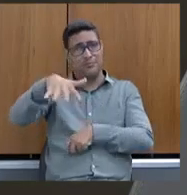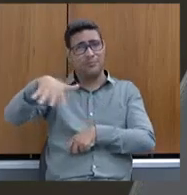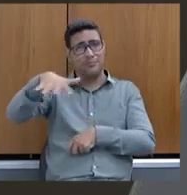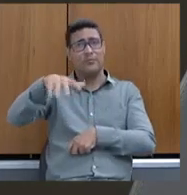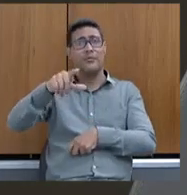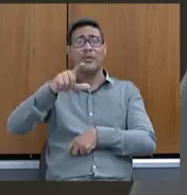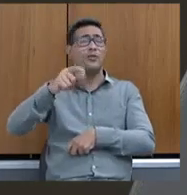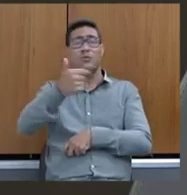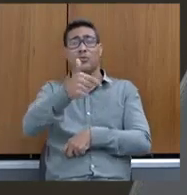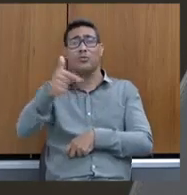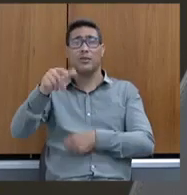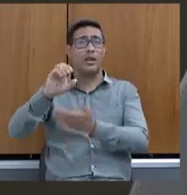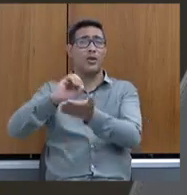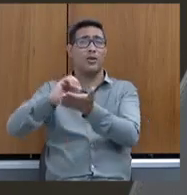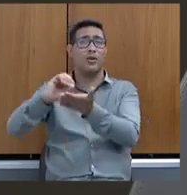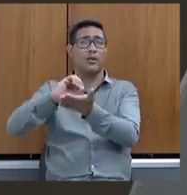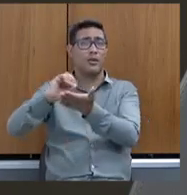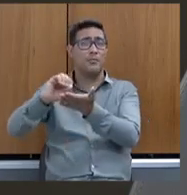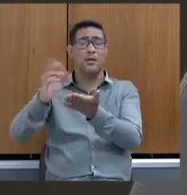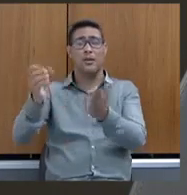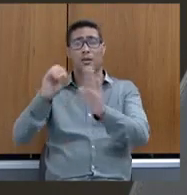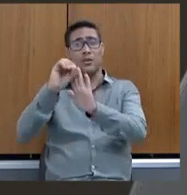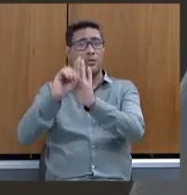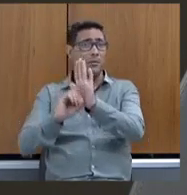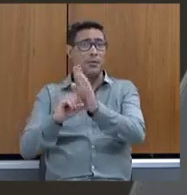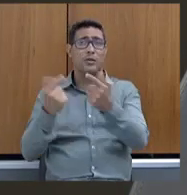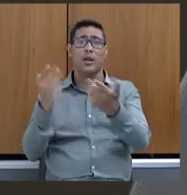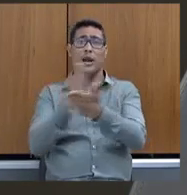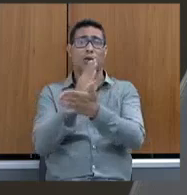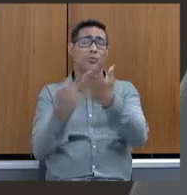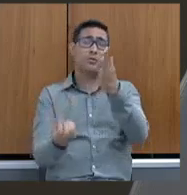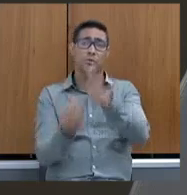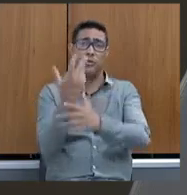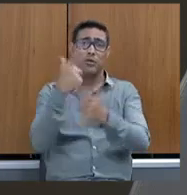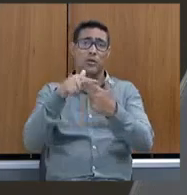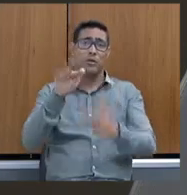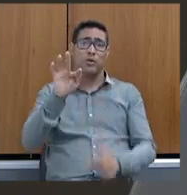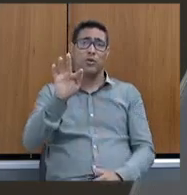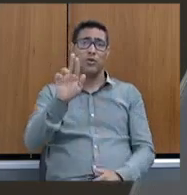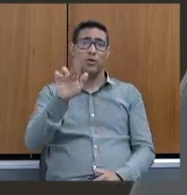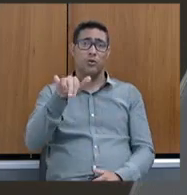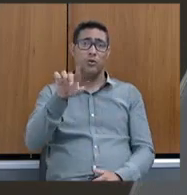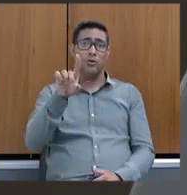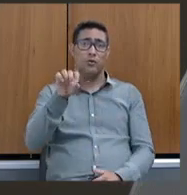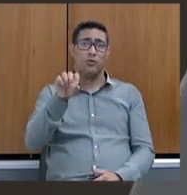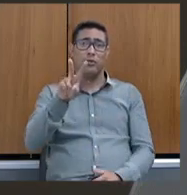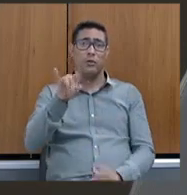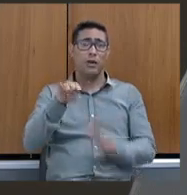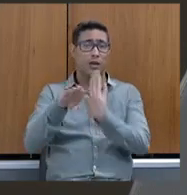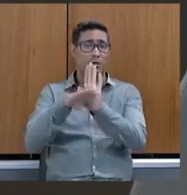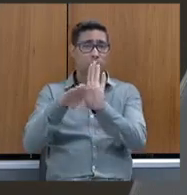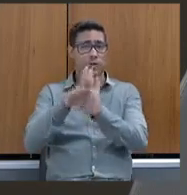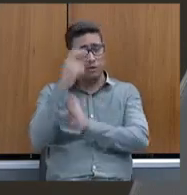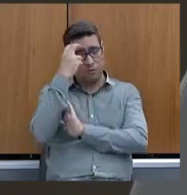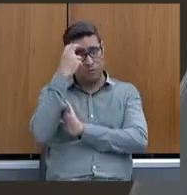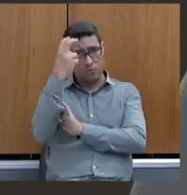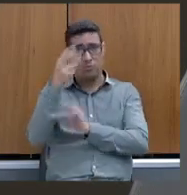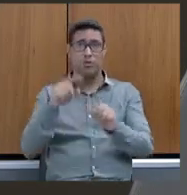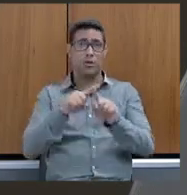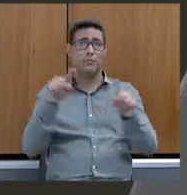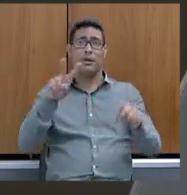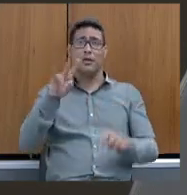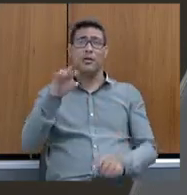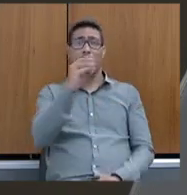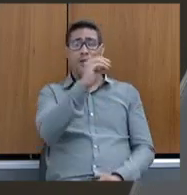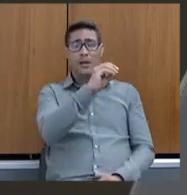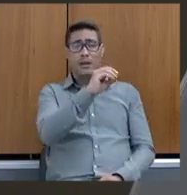tem alguma secretárias que até criaram Fundo Municipal de incentivo à cultura coloca lá na lei municipal que vai destinar um percentual do IPTU